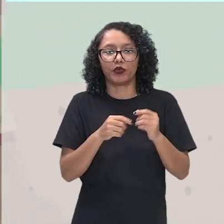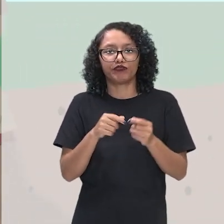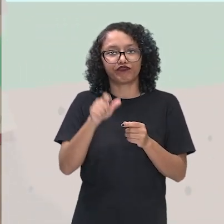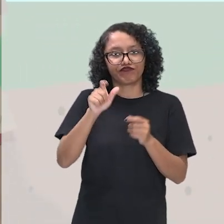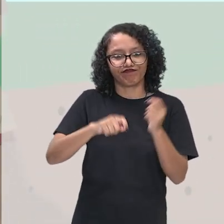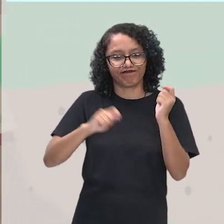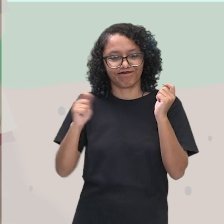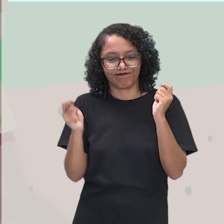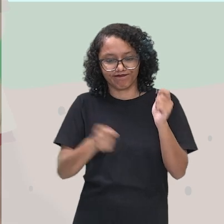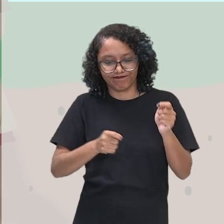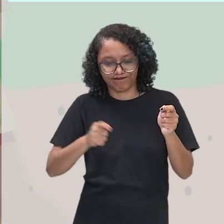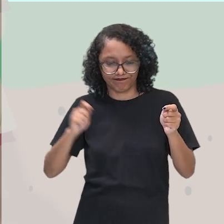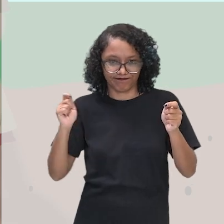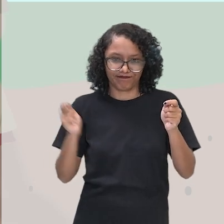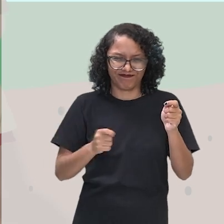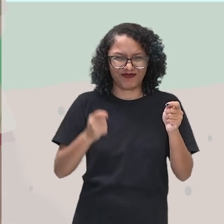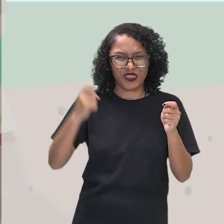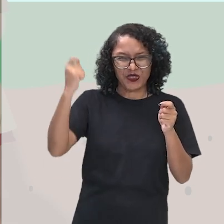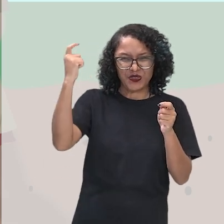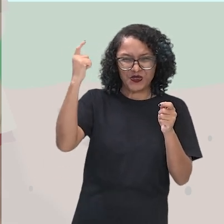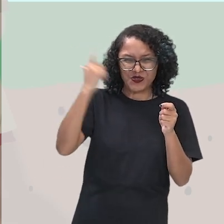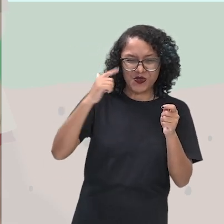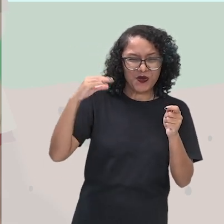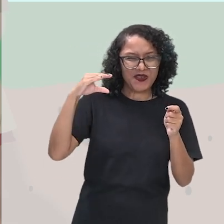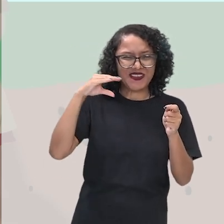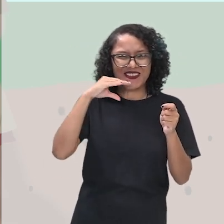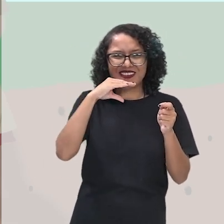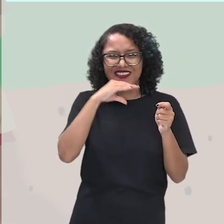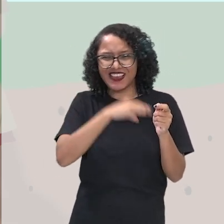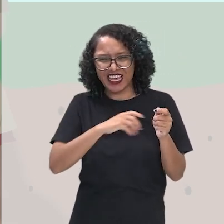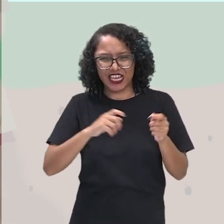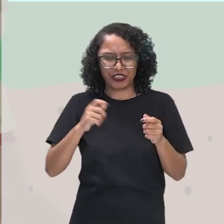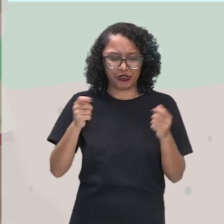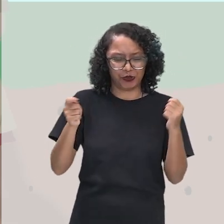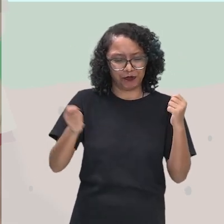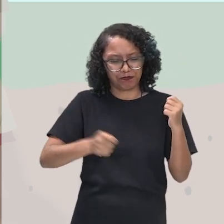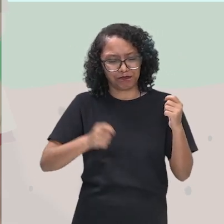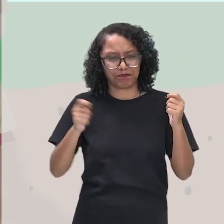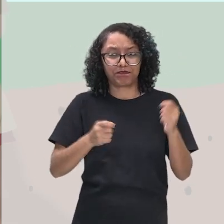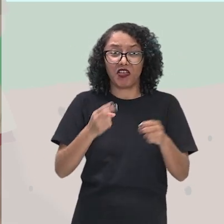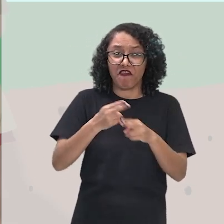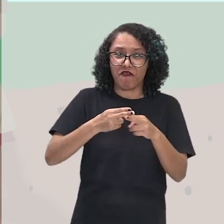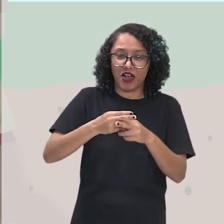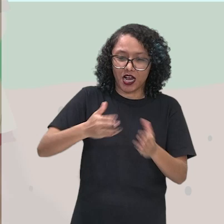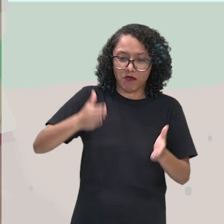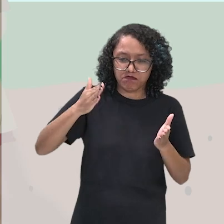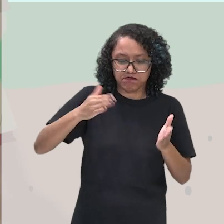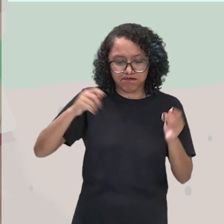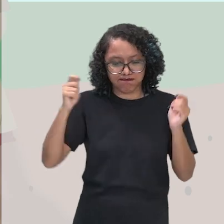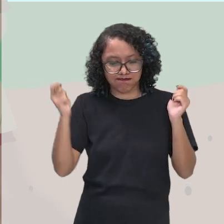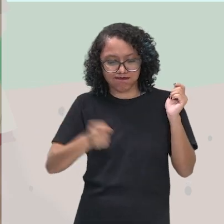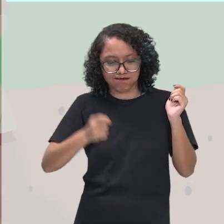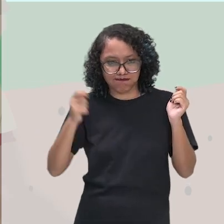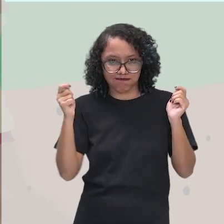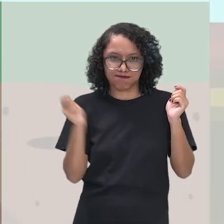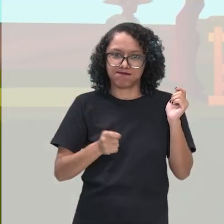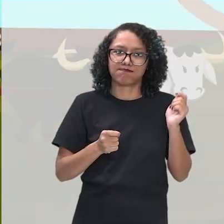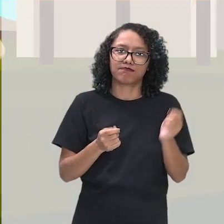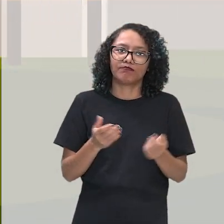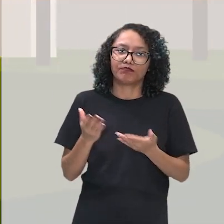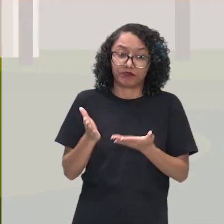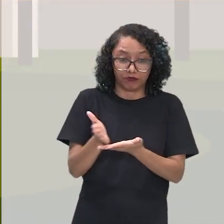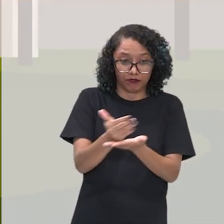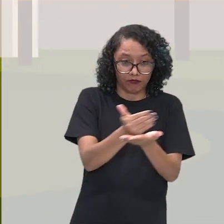trabalho árduo é feito sob o sol escaldante e os trabalhadores usam facões para cortar a cana. Depois de